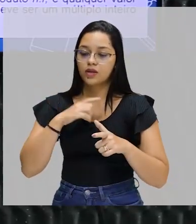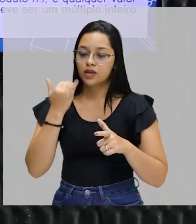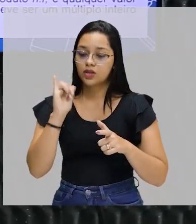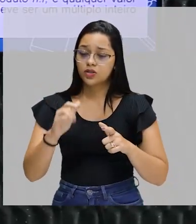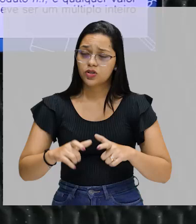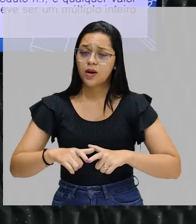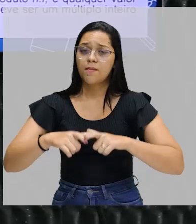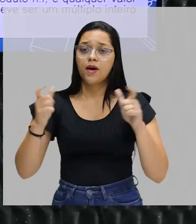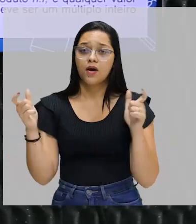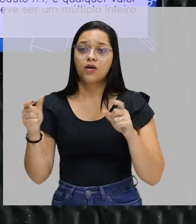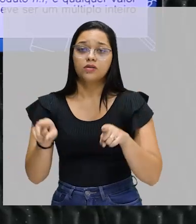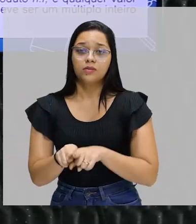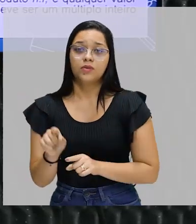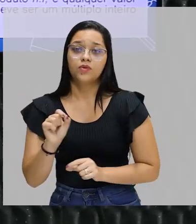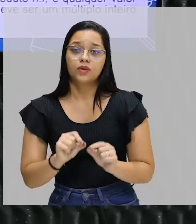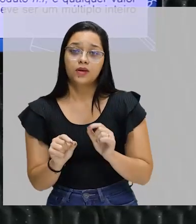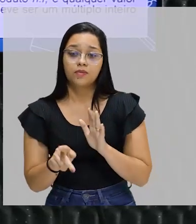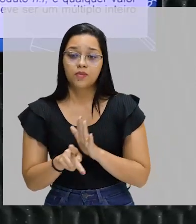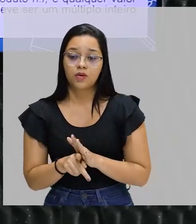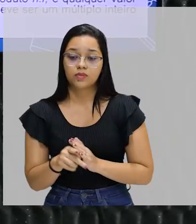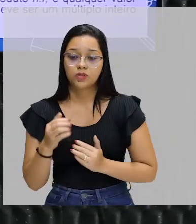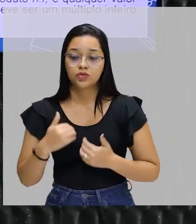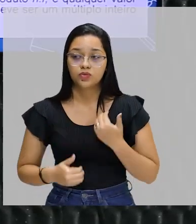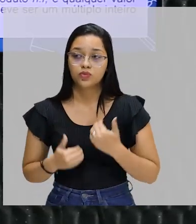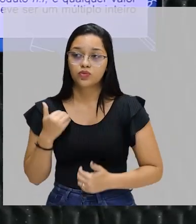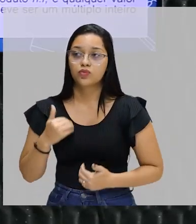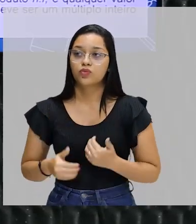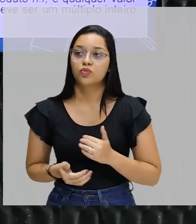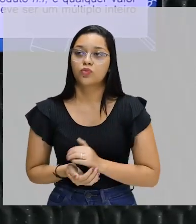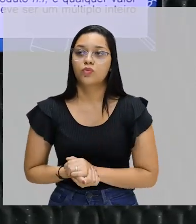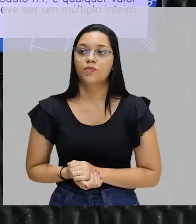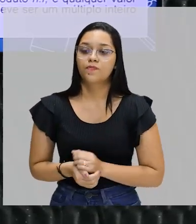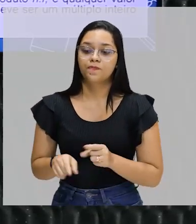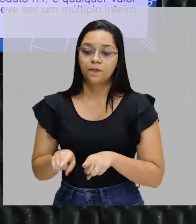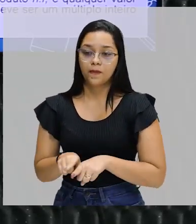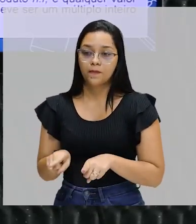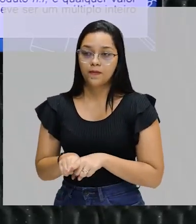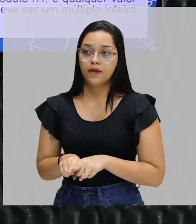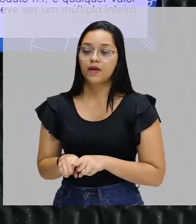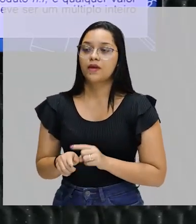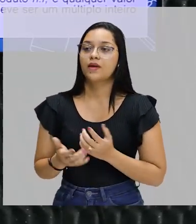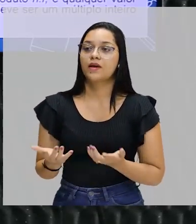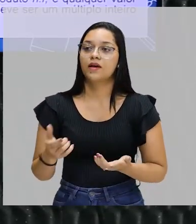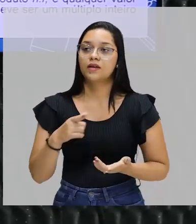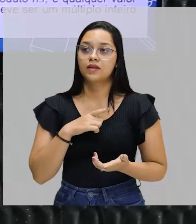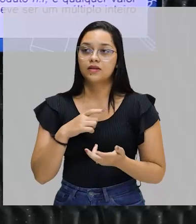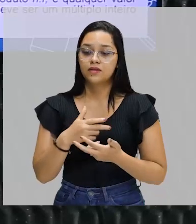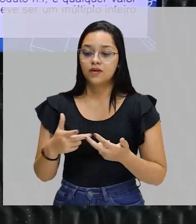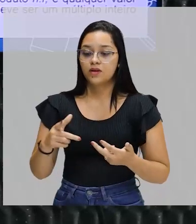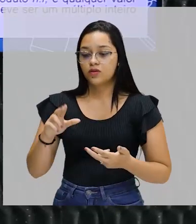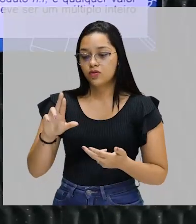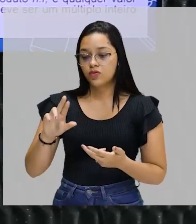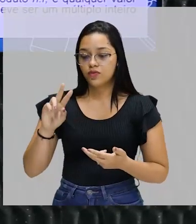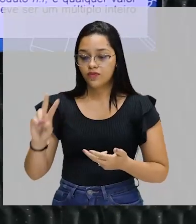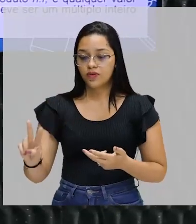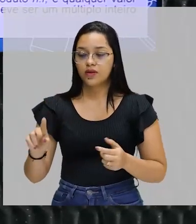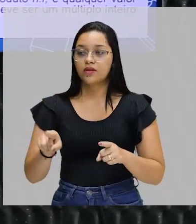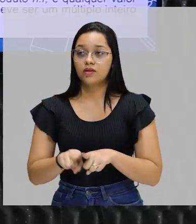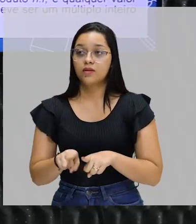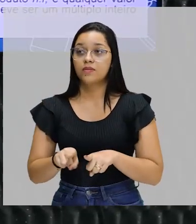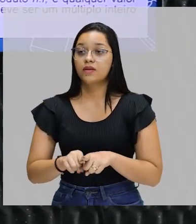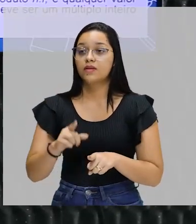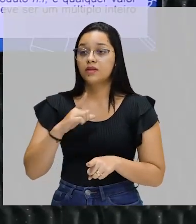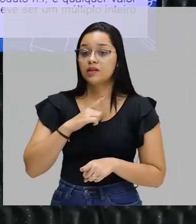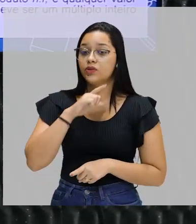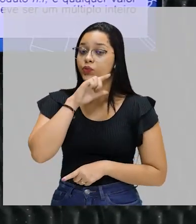maior. Isso acaba mexendo com a estrutura do corpo humano. A longo prazo, esses raios UV, eles acabam